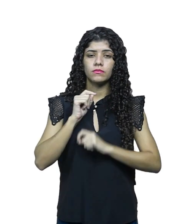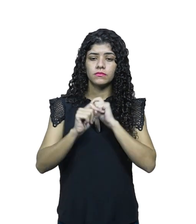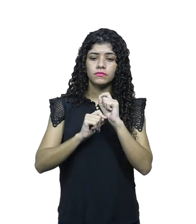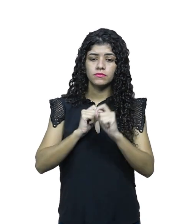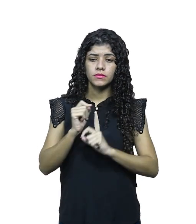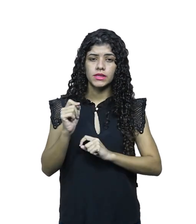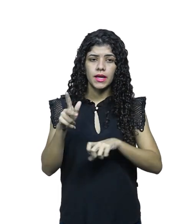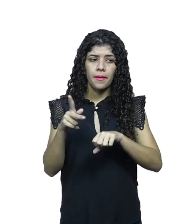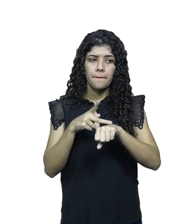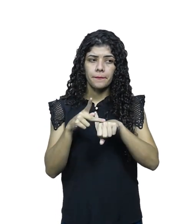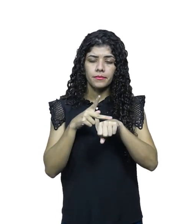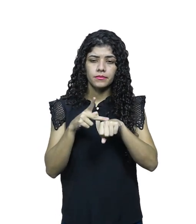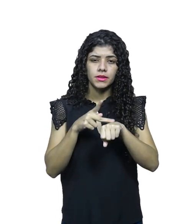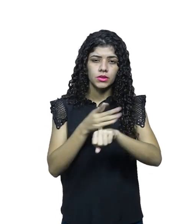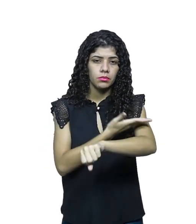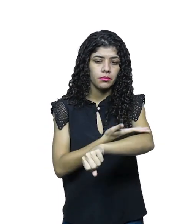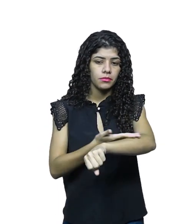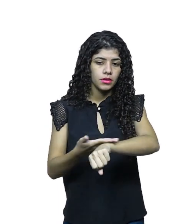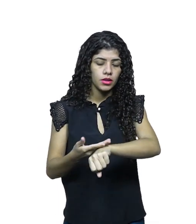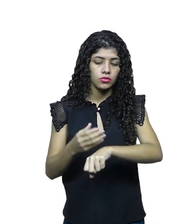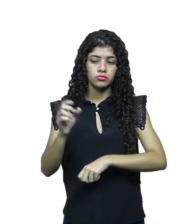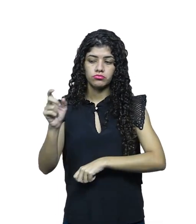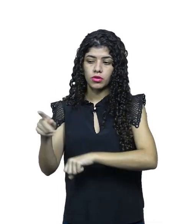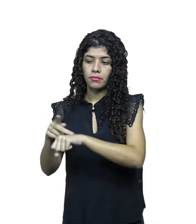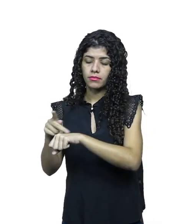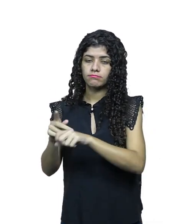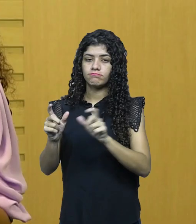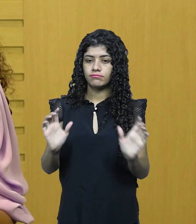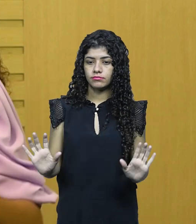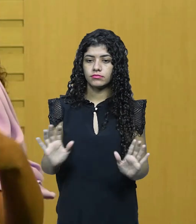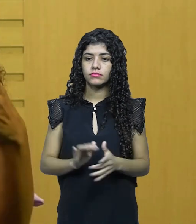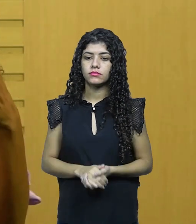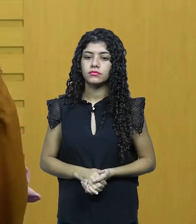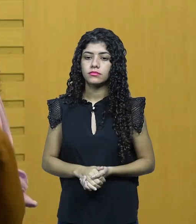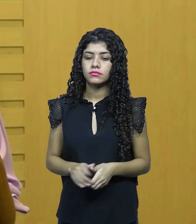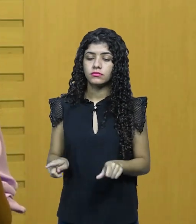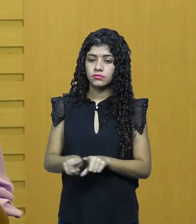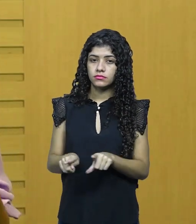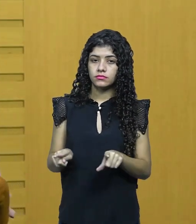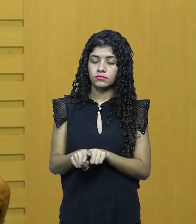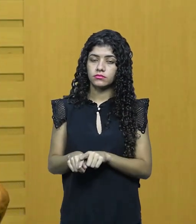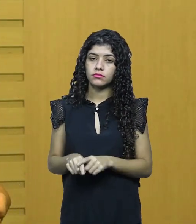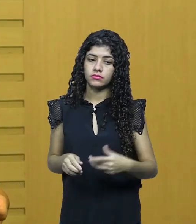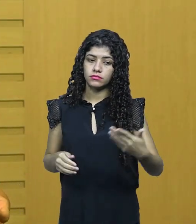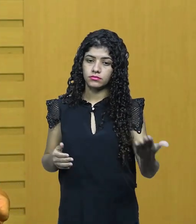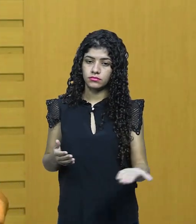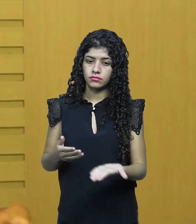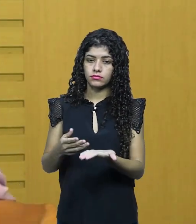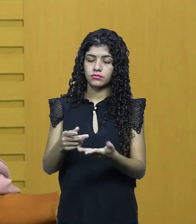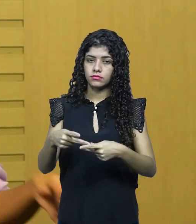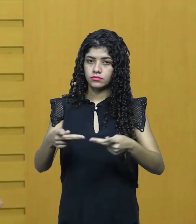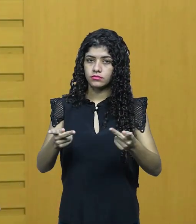dela esse jogo de xícaras. E esse jogo de xícaras é até preto e branco, é uma xícara preta e uma xícara